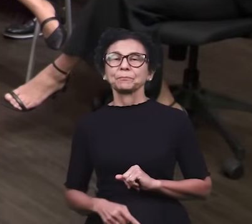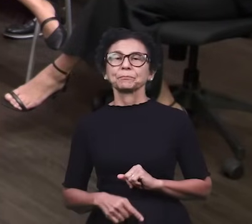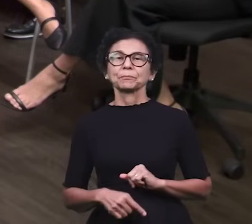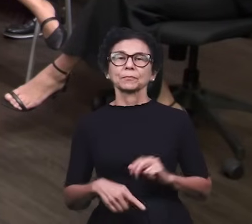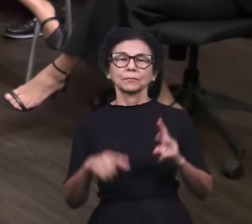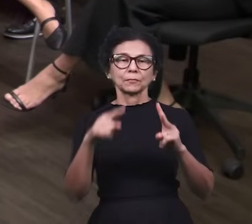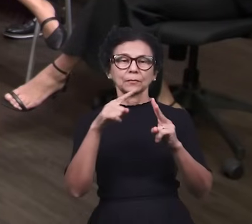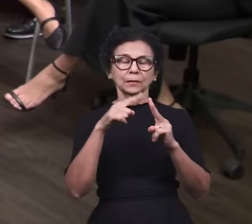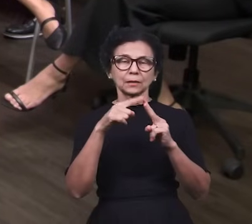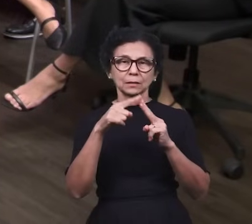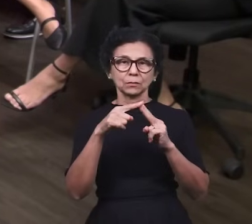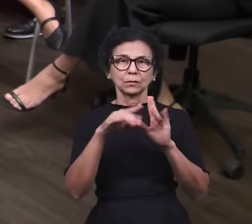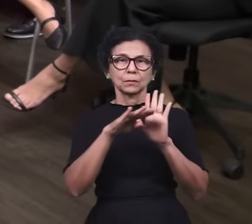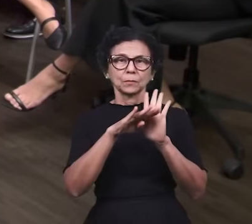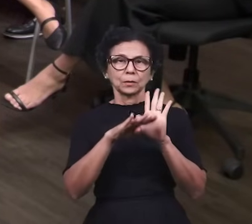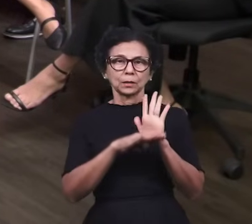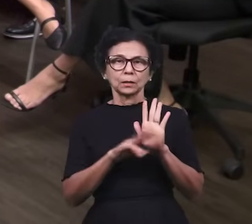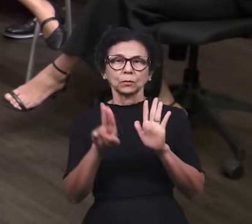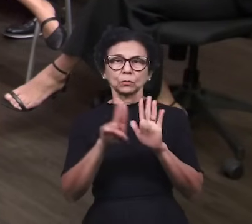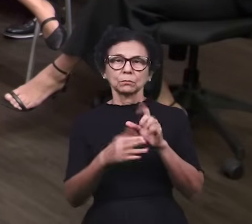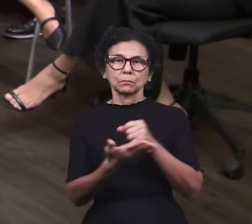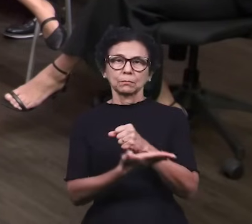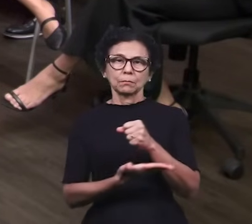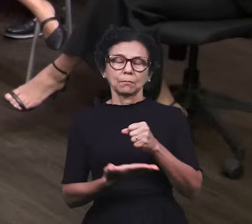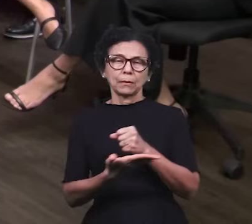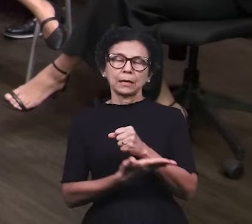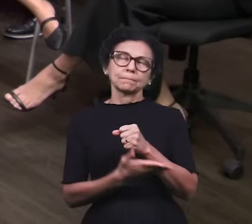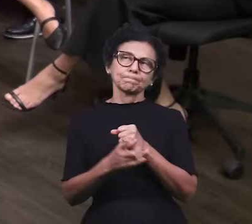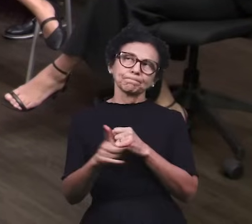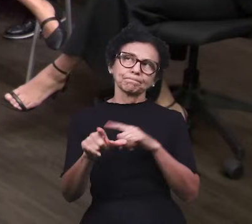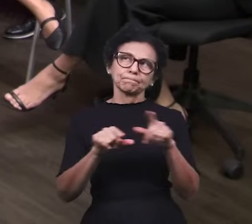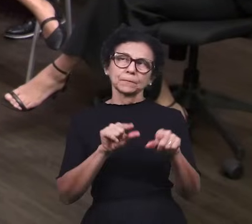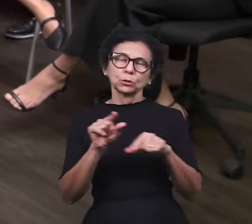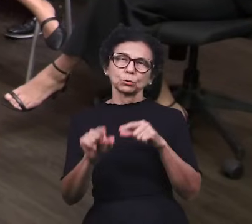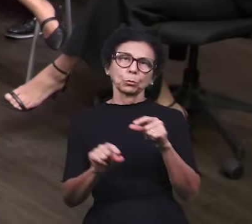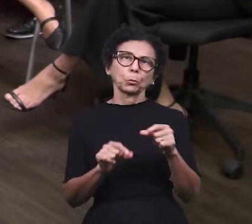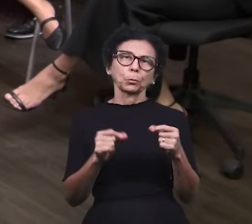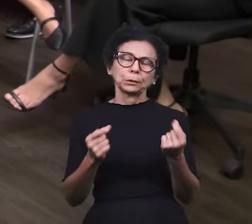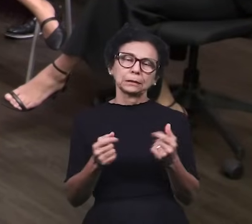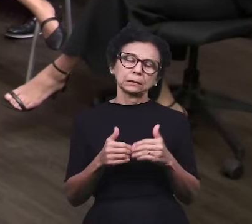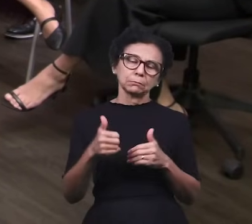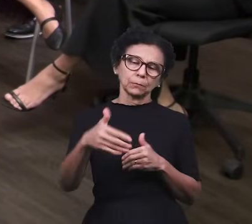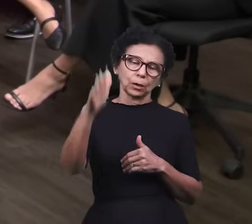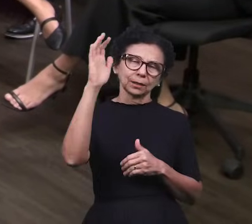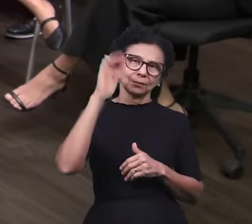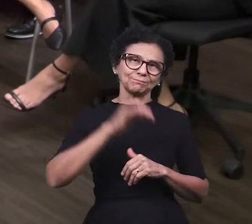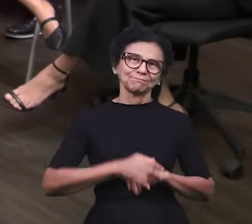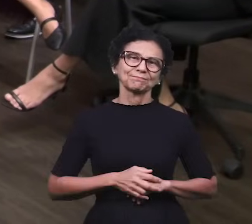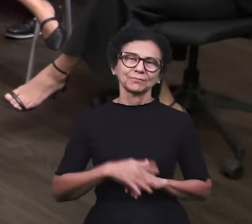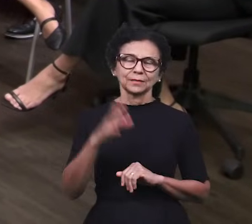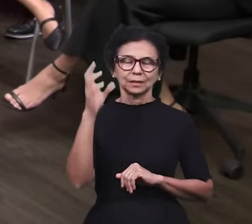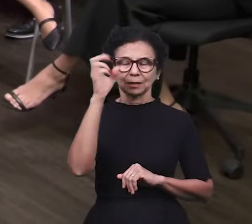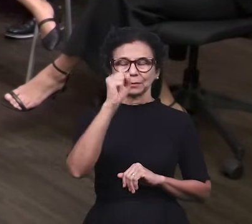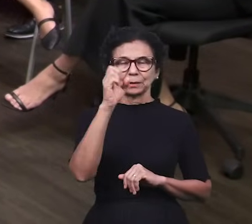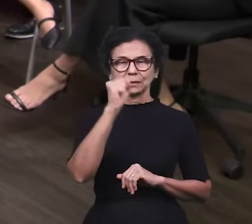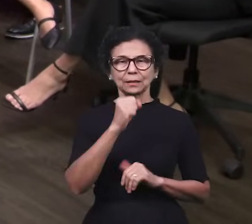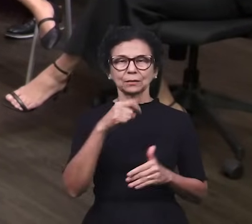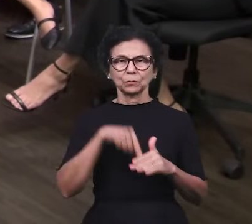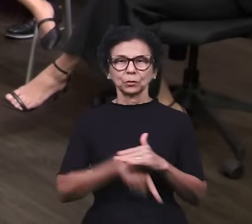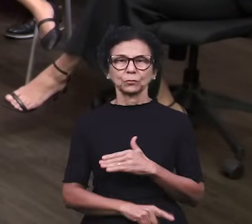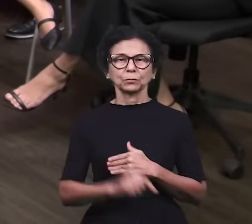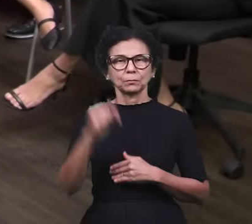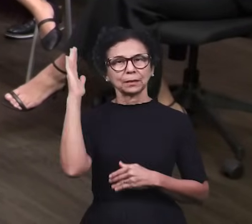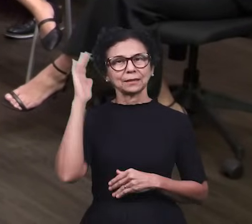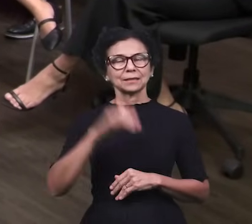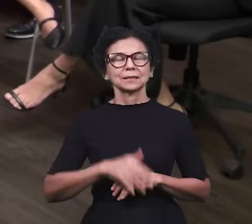2 programas, essas 2 edições como base para a tomada de decisões, né, e daí para frente, aprendendo mais, se